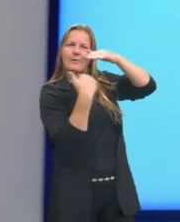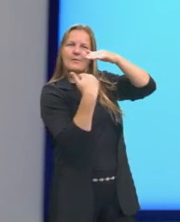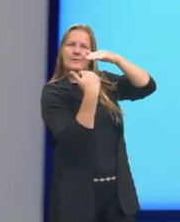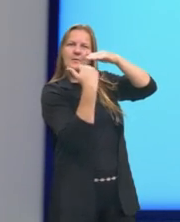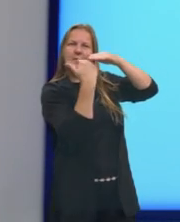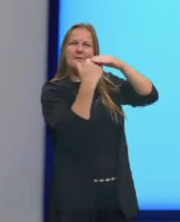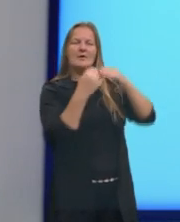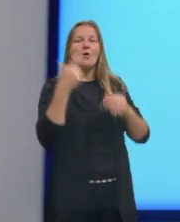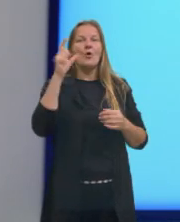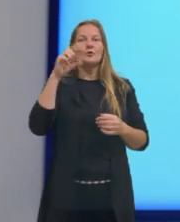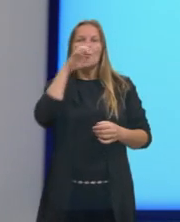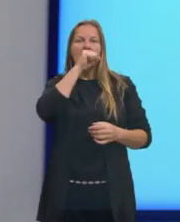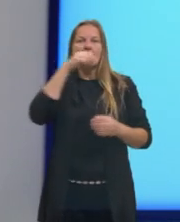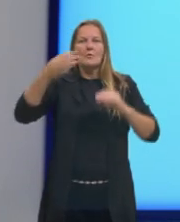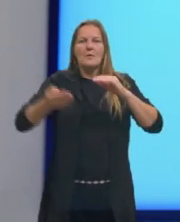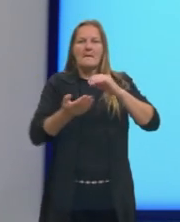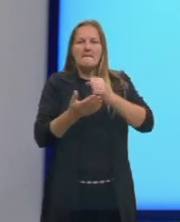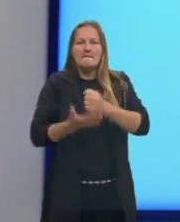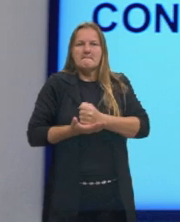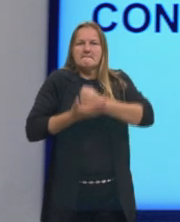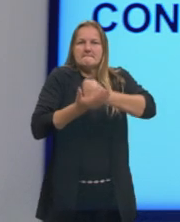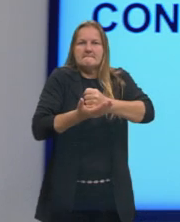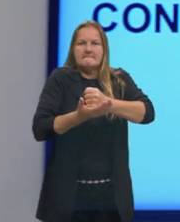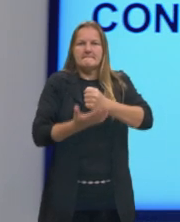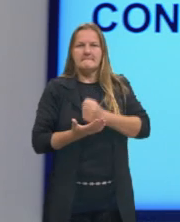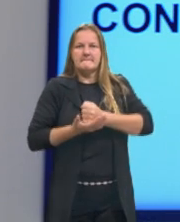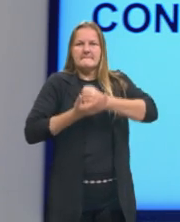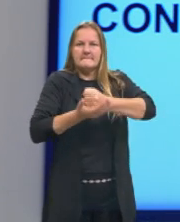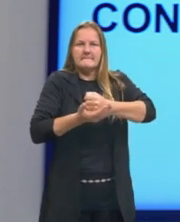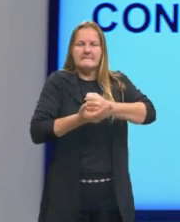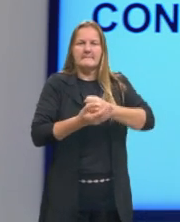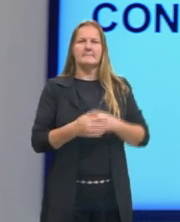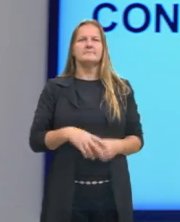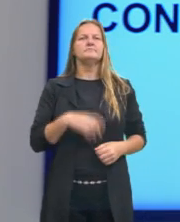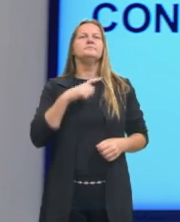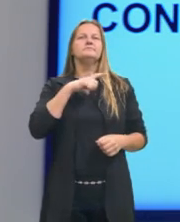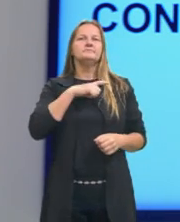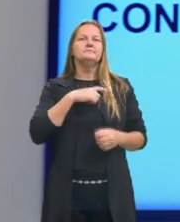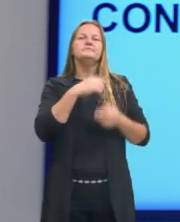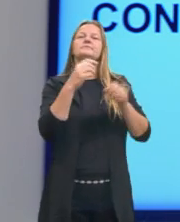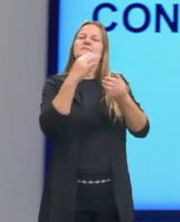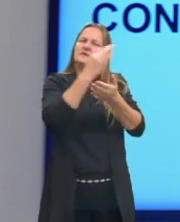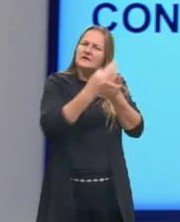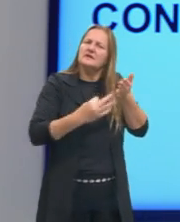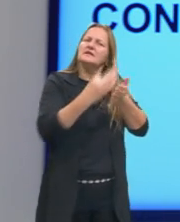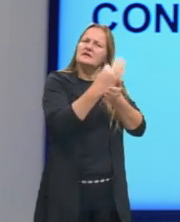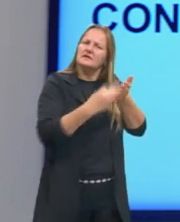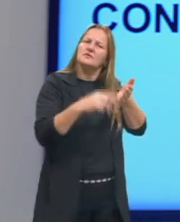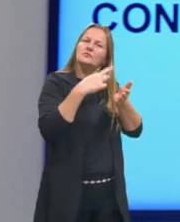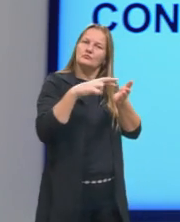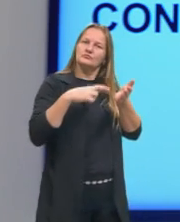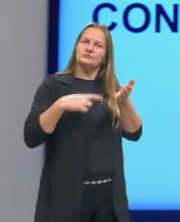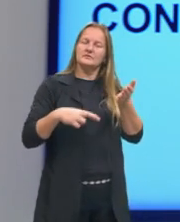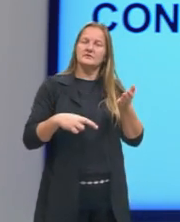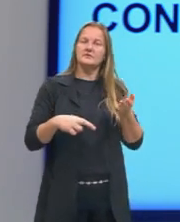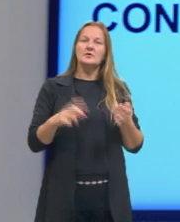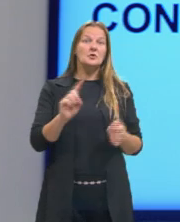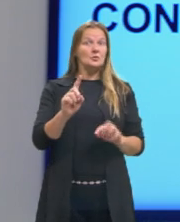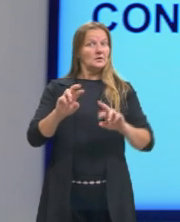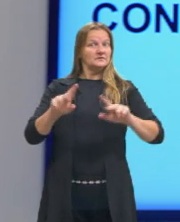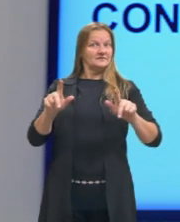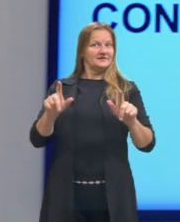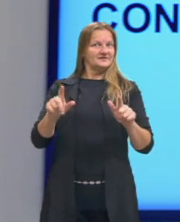tem o outro pão que serve como base e no nosso texto de redação não vai ser